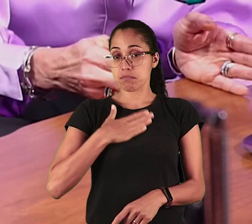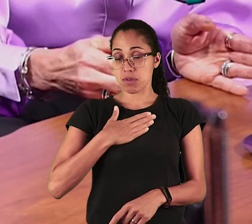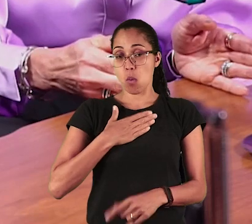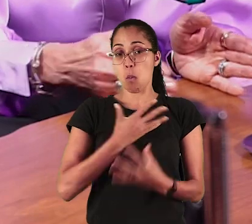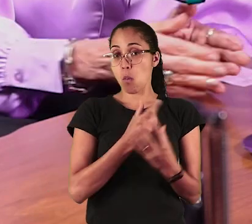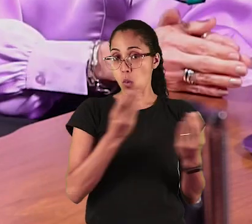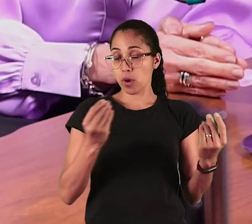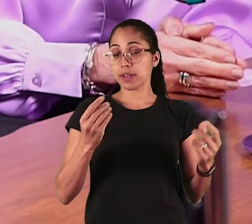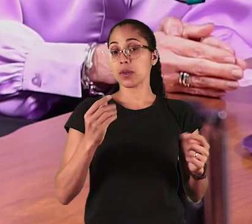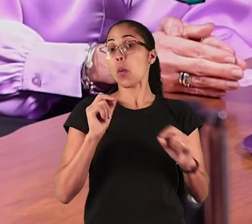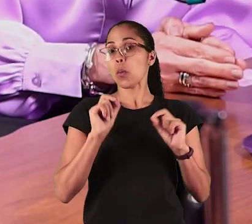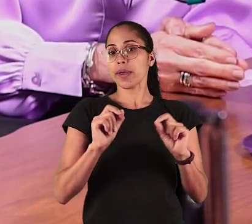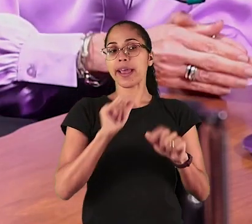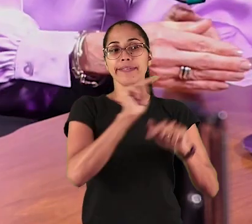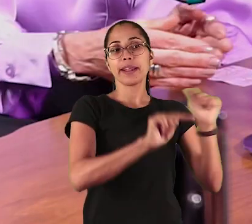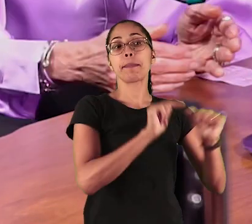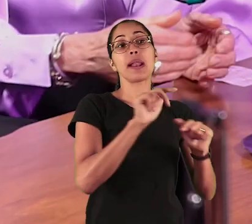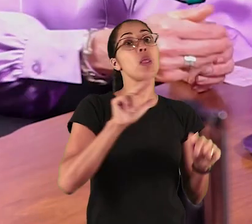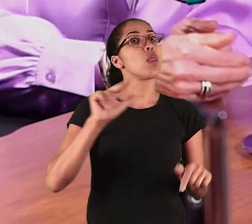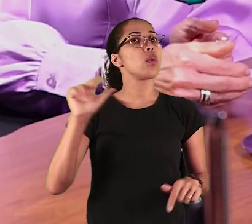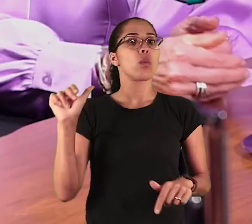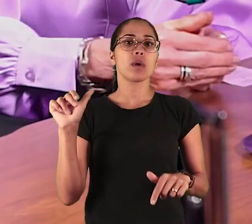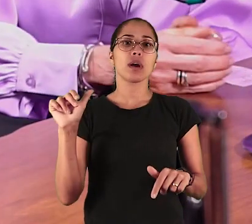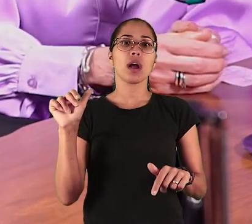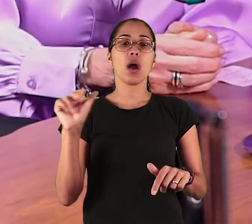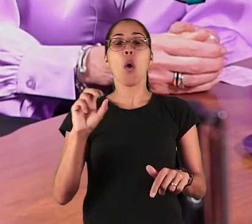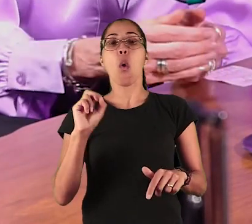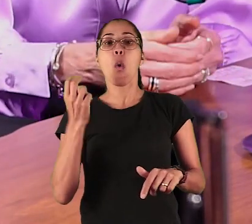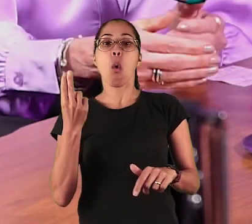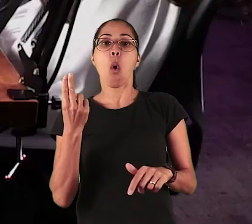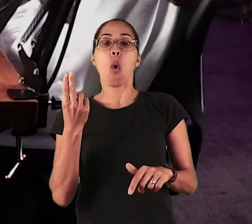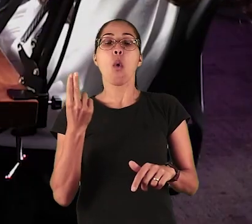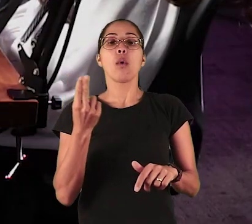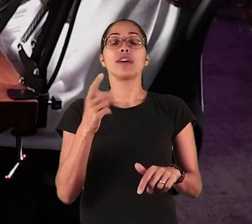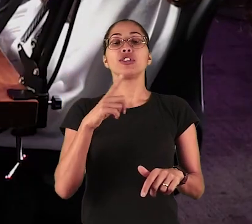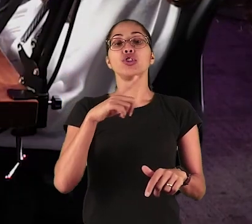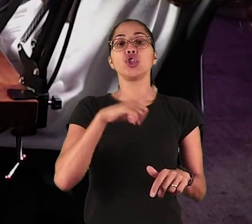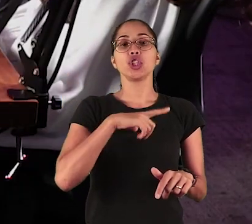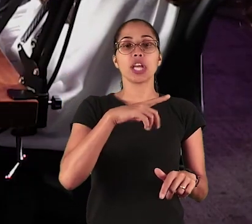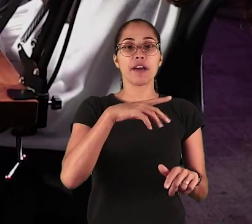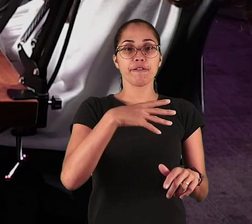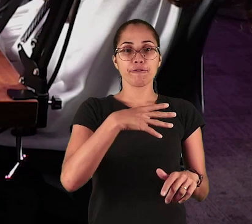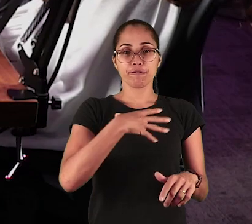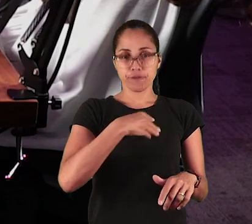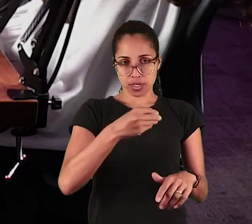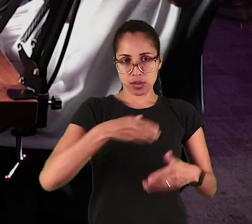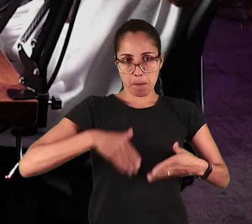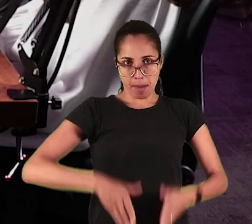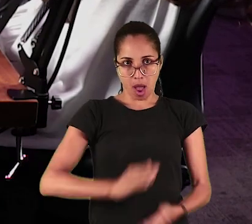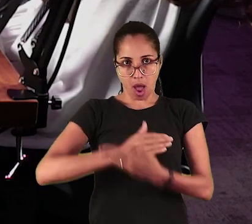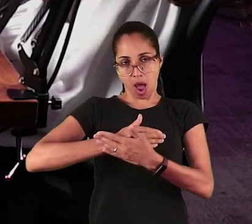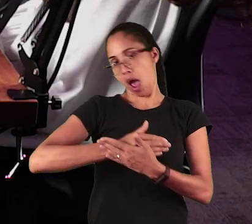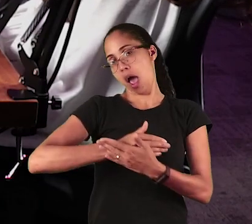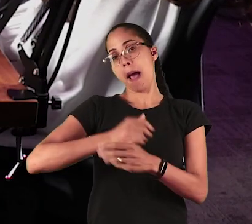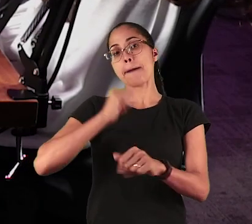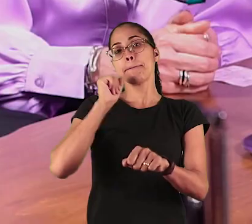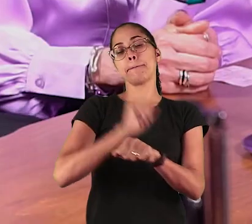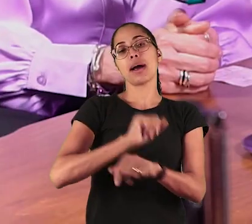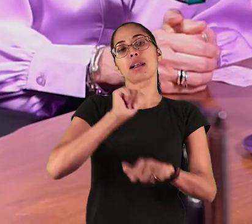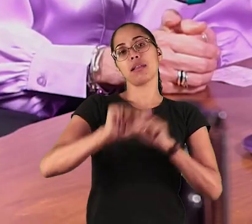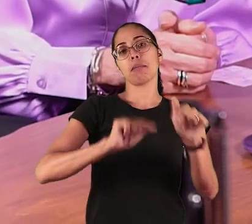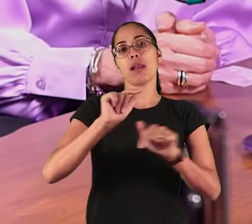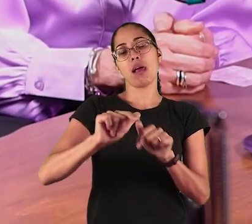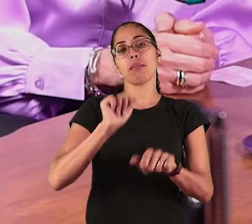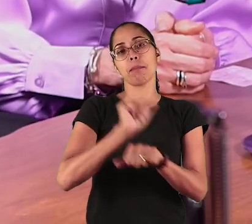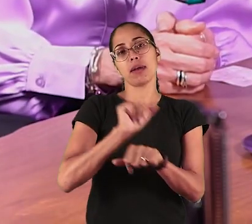trabalharam ou ou que depois que tiver um seu primeiro o segundo filho pararam de trabalhar totalmente E aí